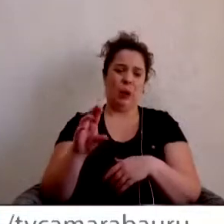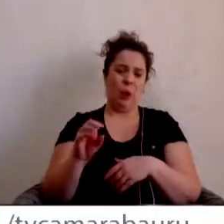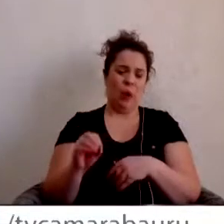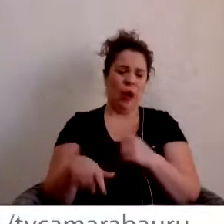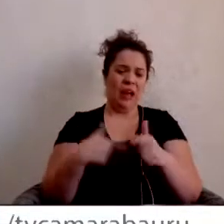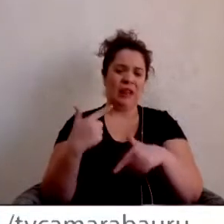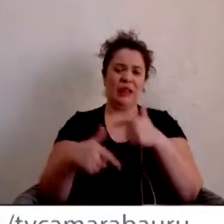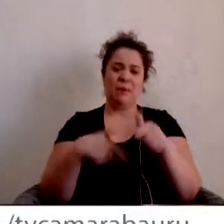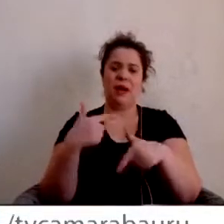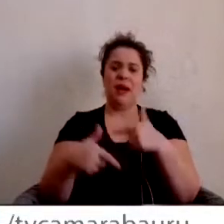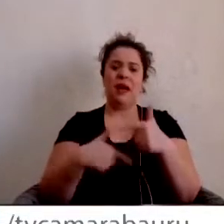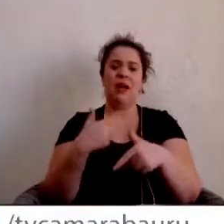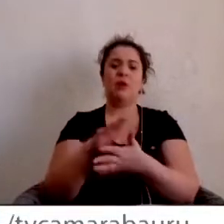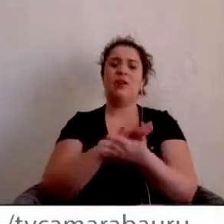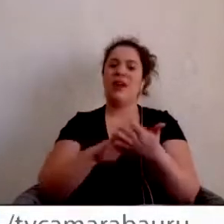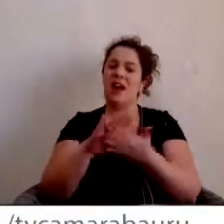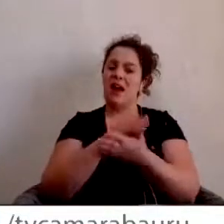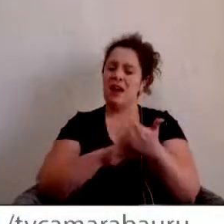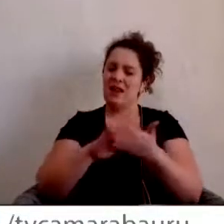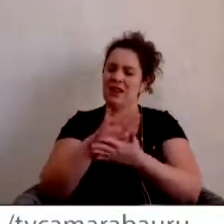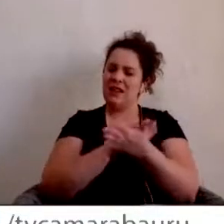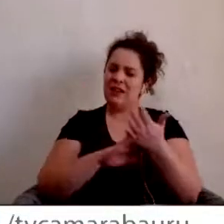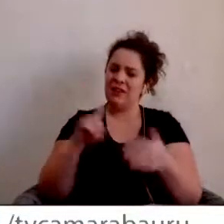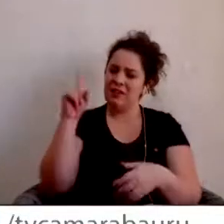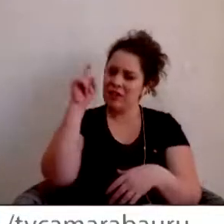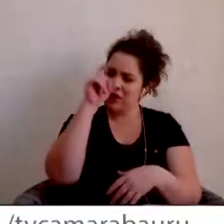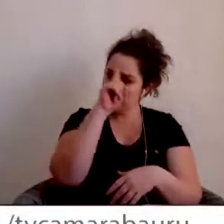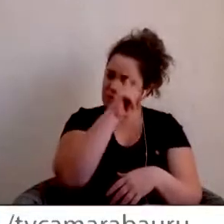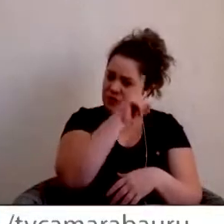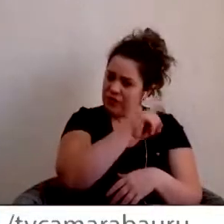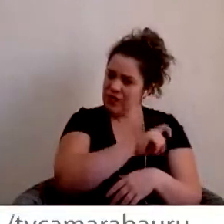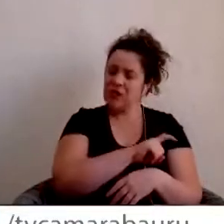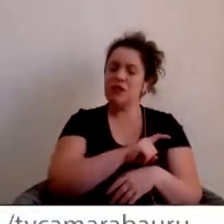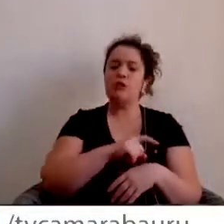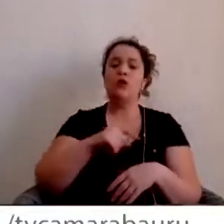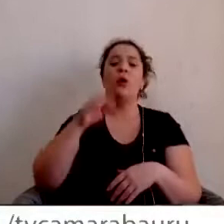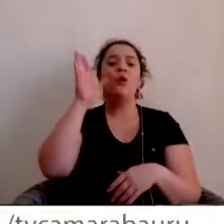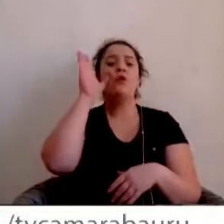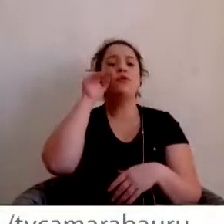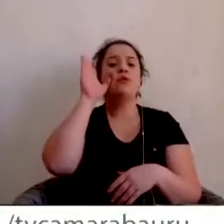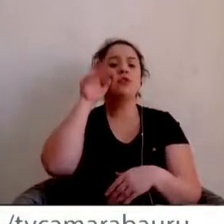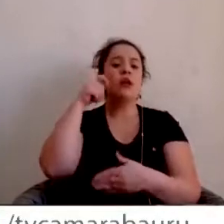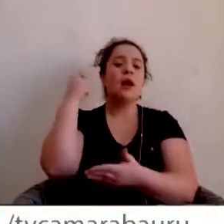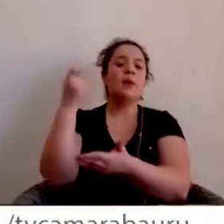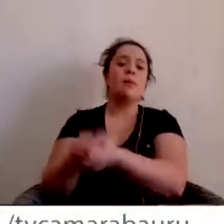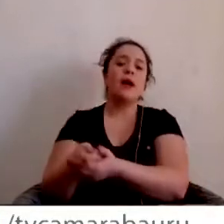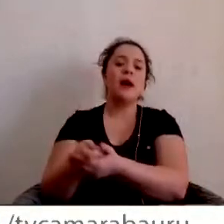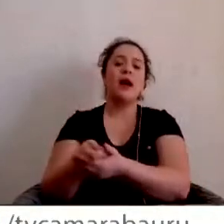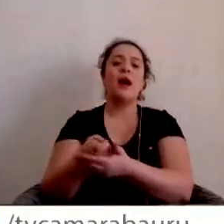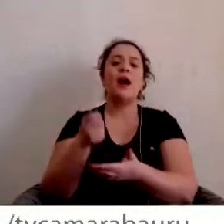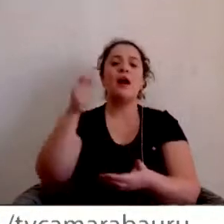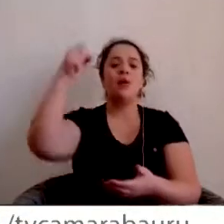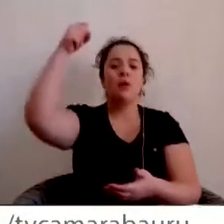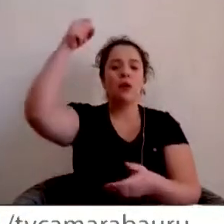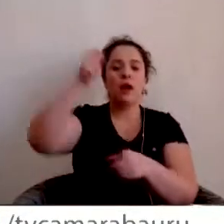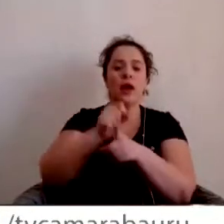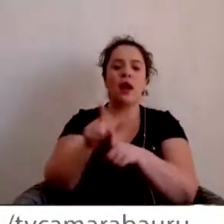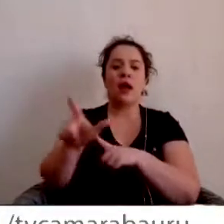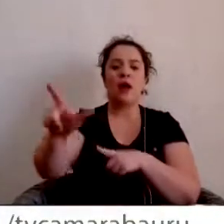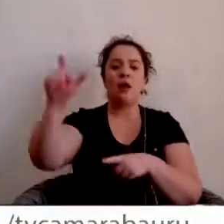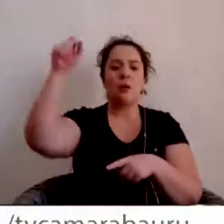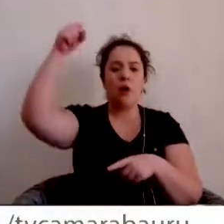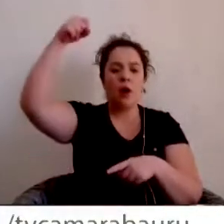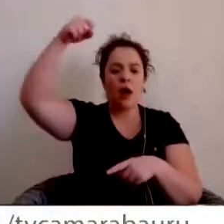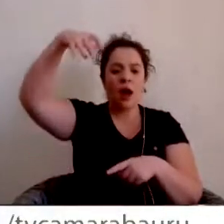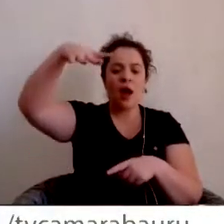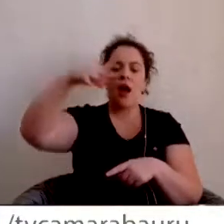Então fica muito difícil manter funcionário, aluguel, água, luz, imposto. A gente está passando